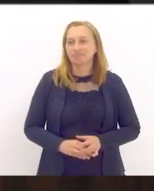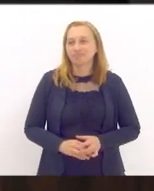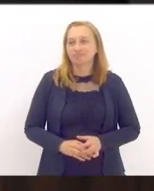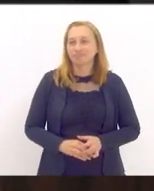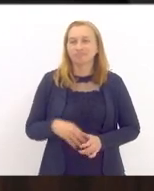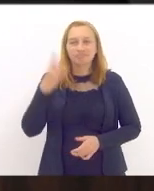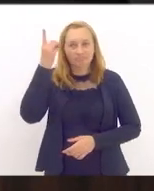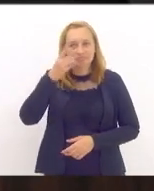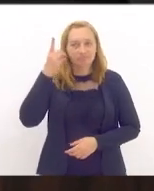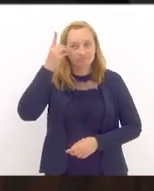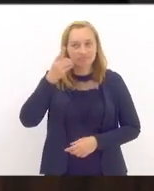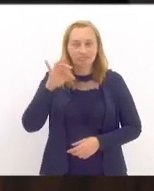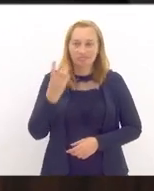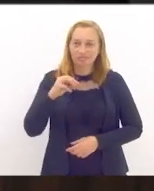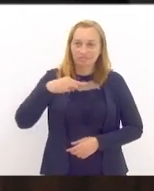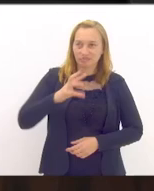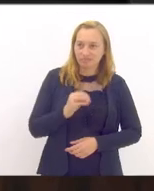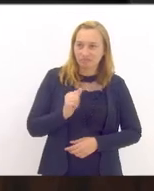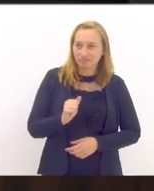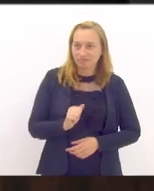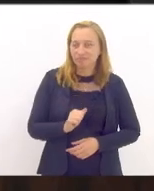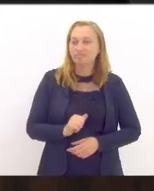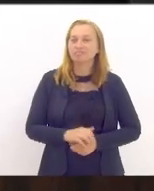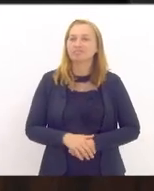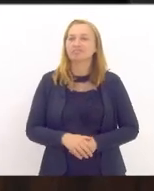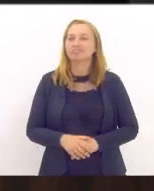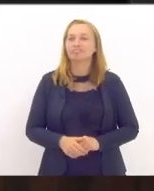Deputado Chico Machado